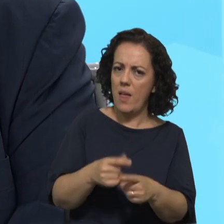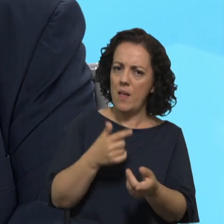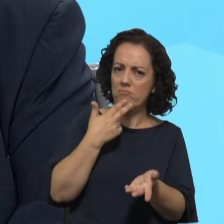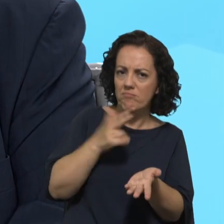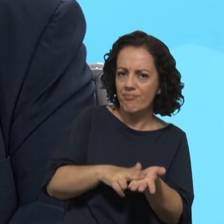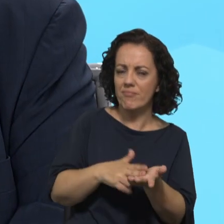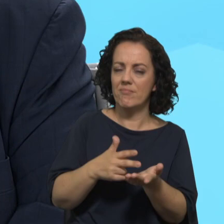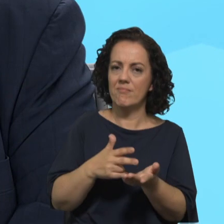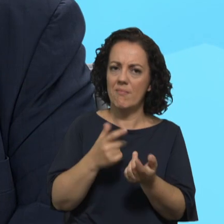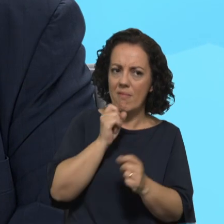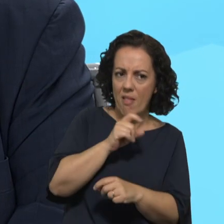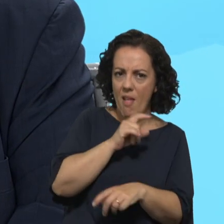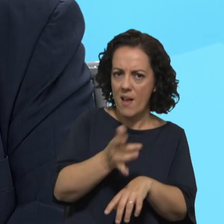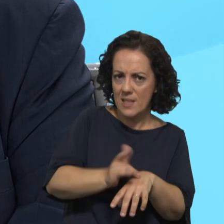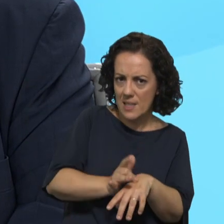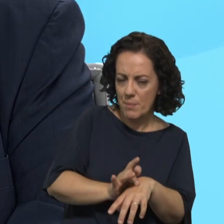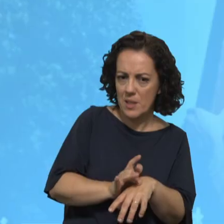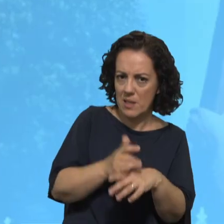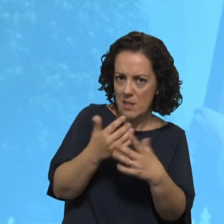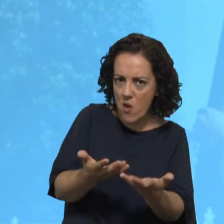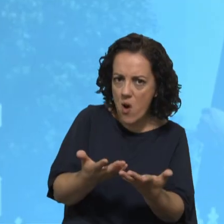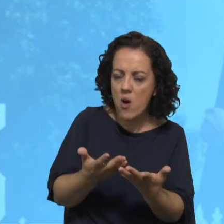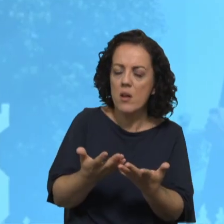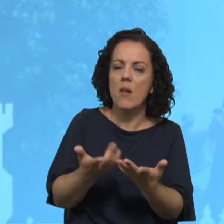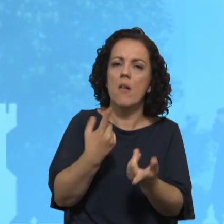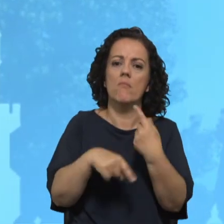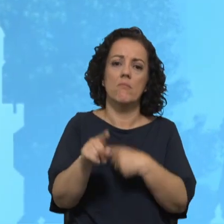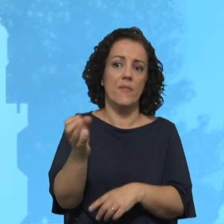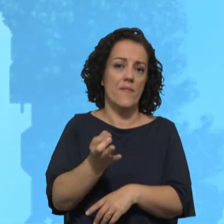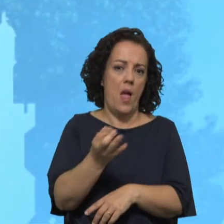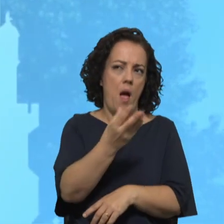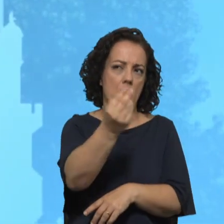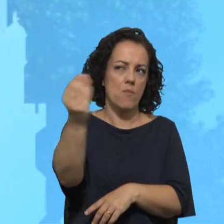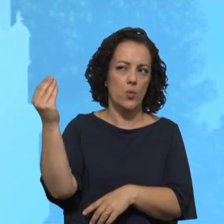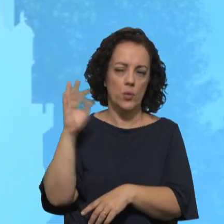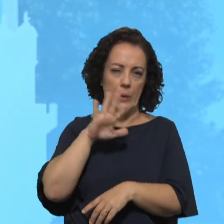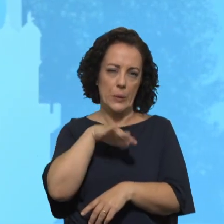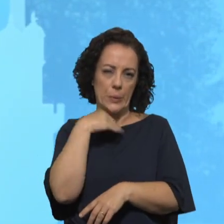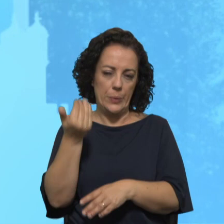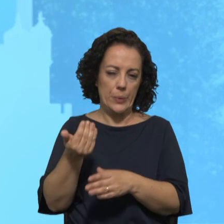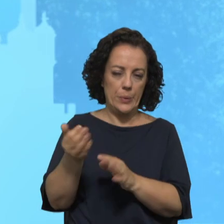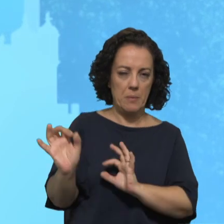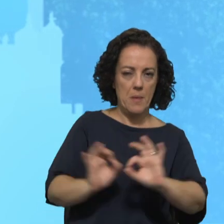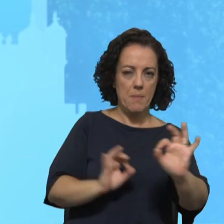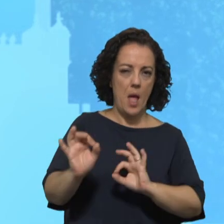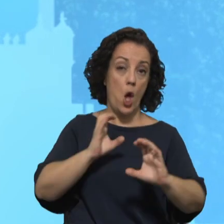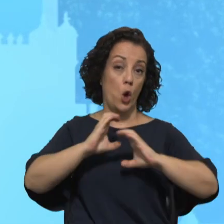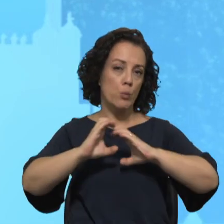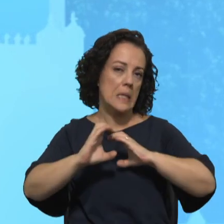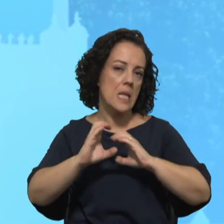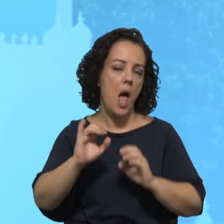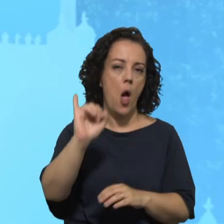tem sensibilidade hoje em dia, apesar de haver muitos estrategas de técnicas de comunicação e de imagem, não